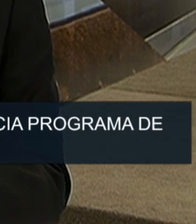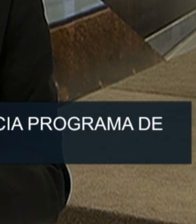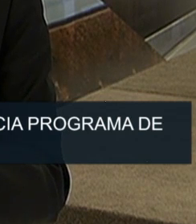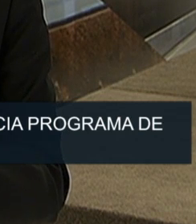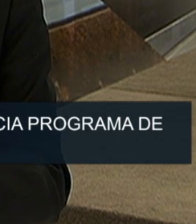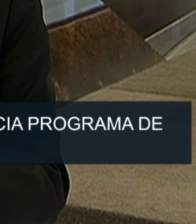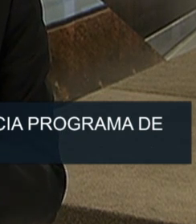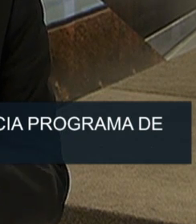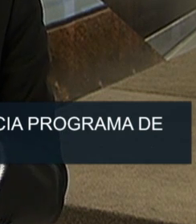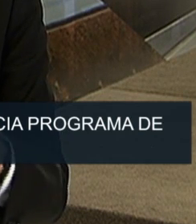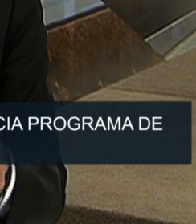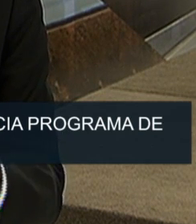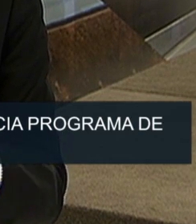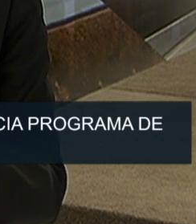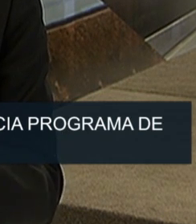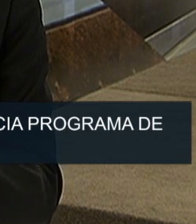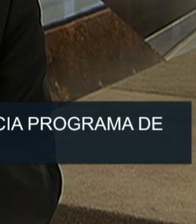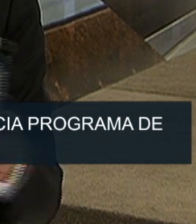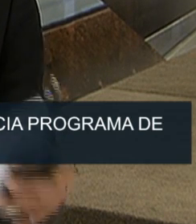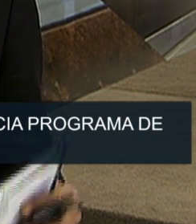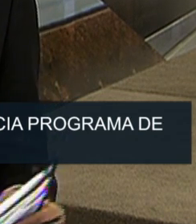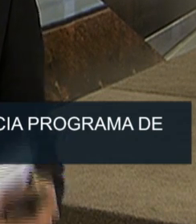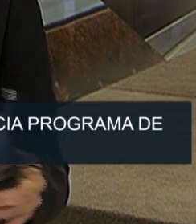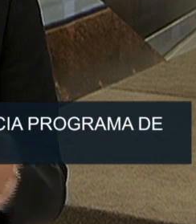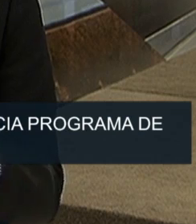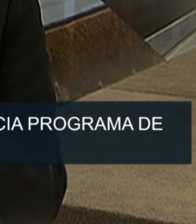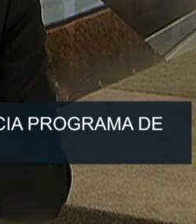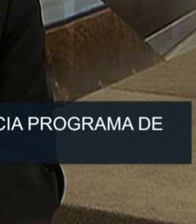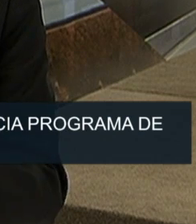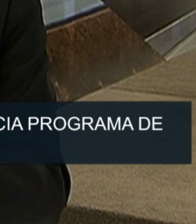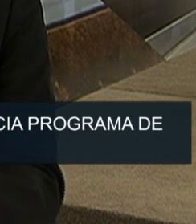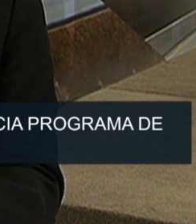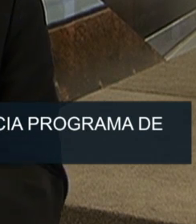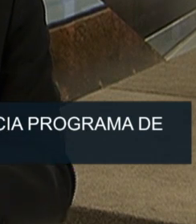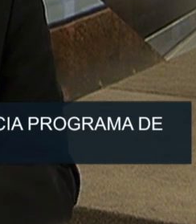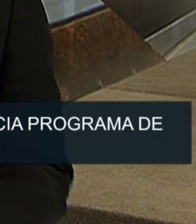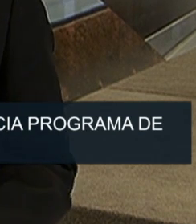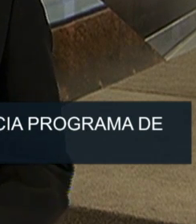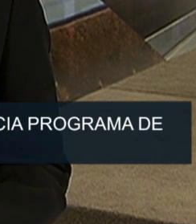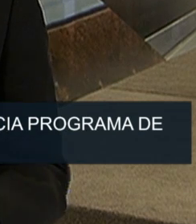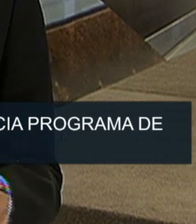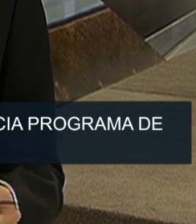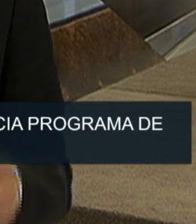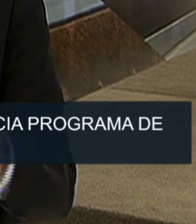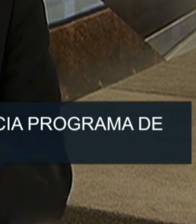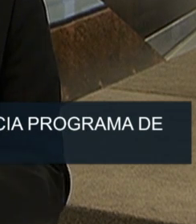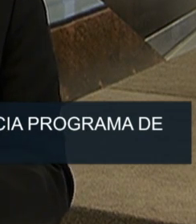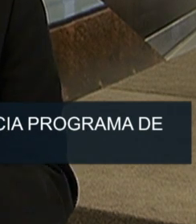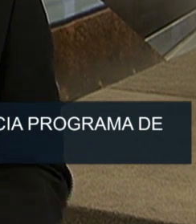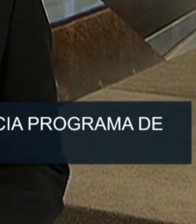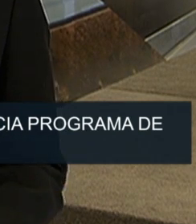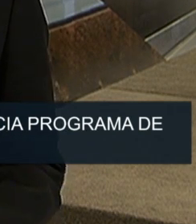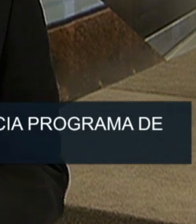afirmou que não está se desfazendo do patrimônio público para fazer caixa ou seja arrecadar dinheiro